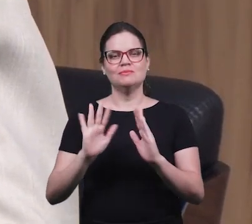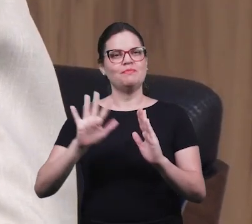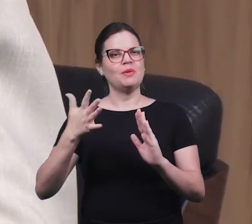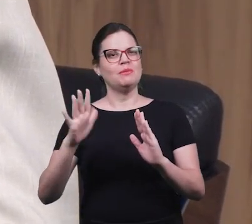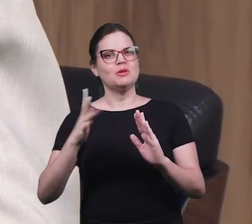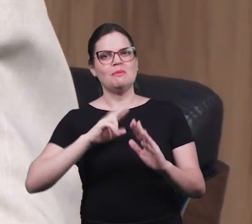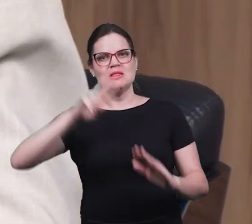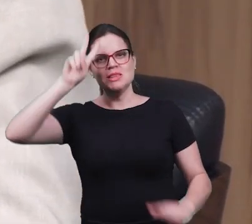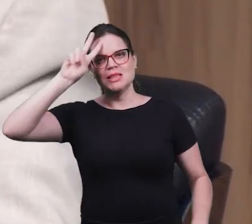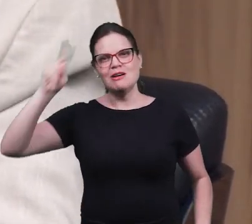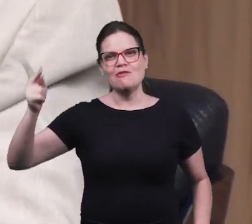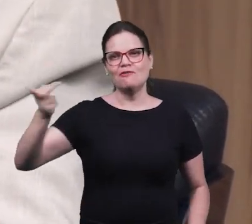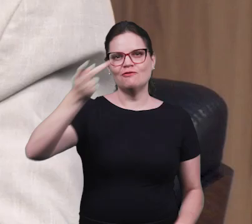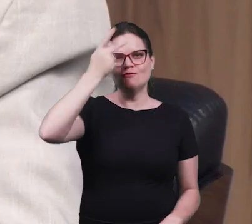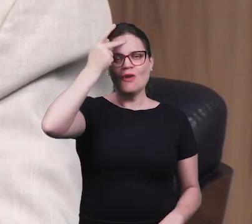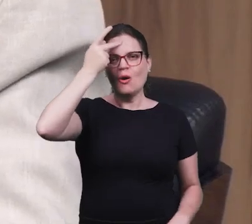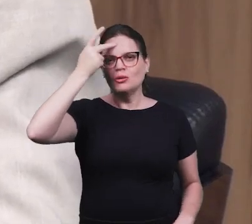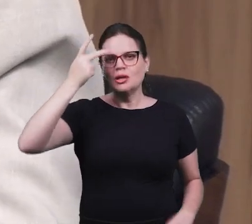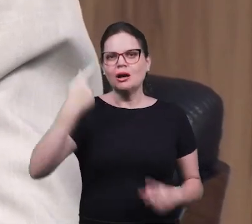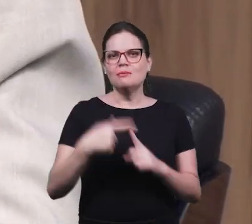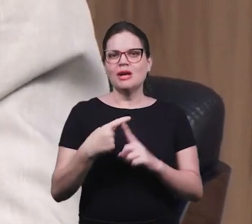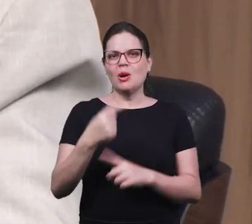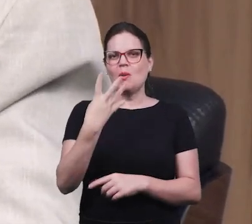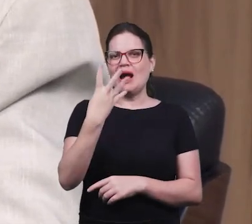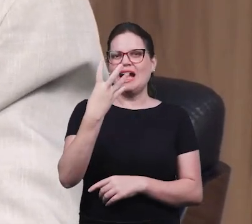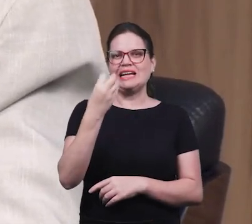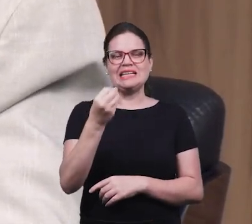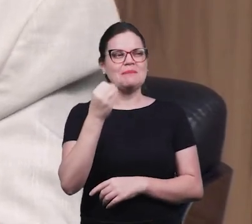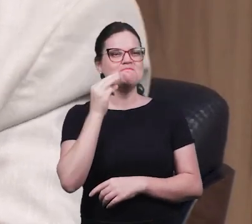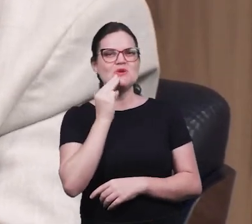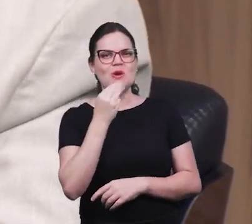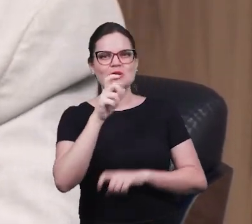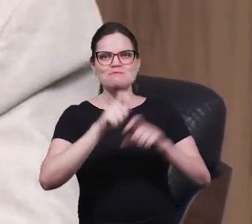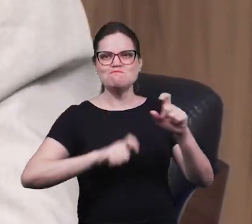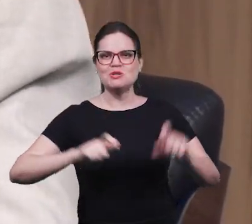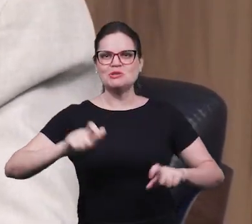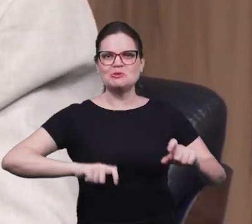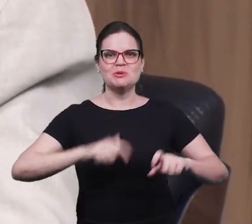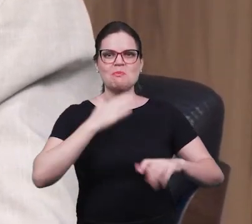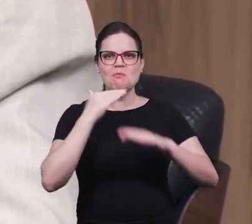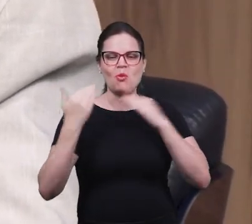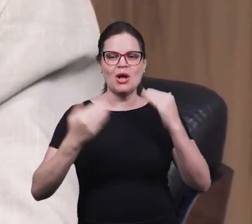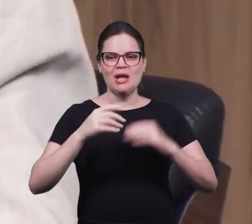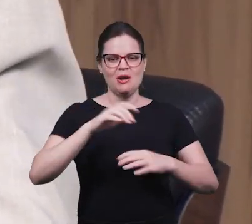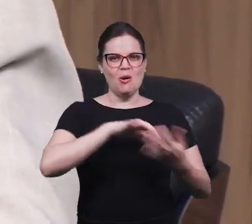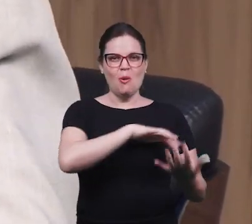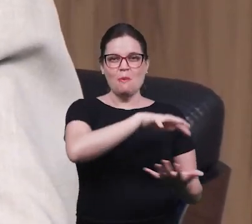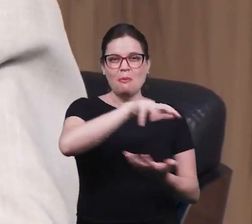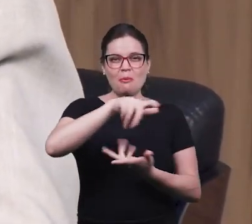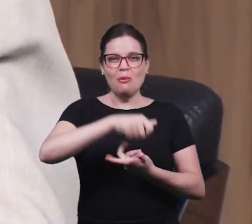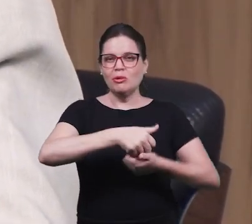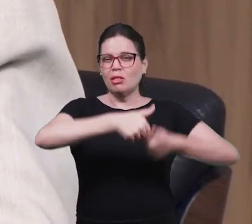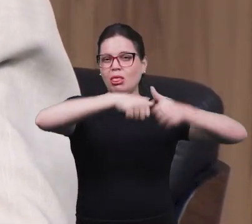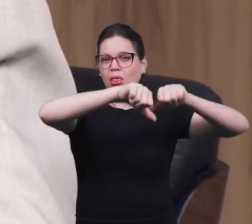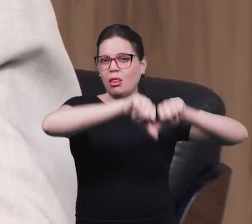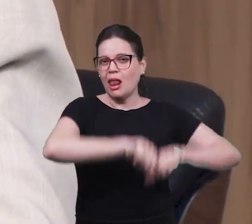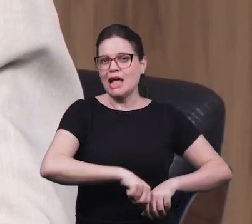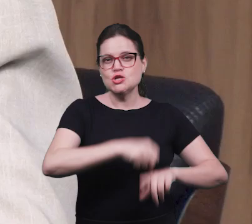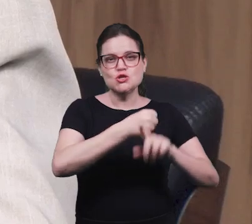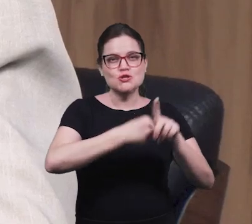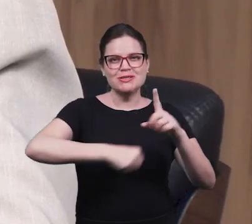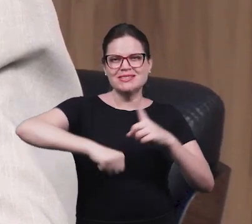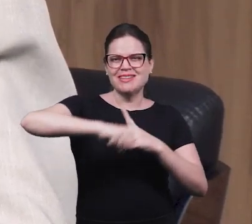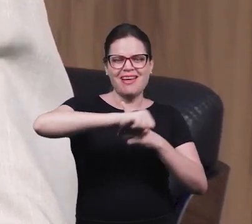de perdas, uma Europa completamente destruída, um mundo sem saber para onde que ia, e a